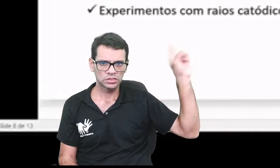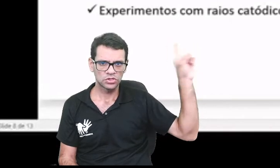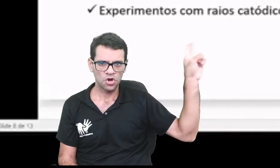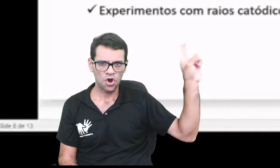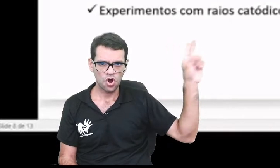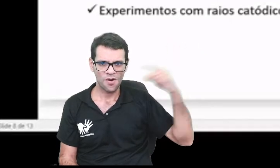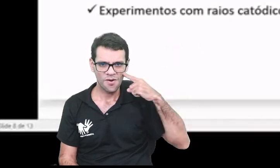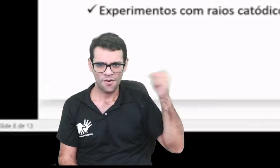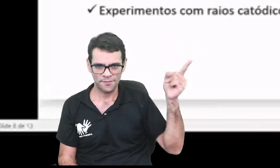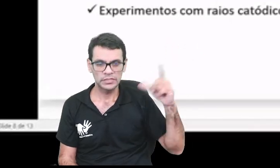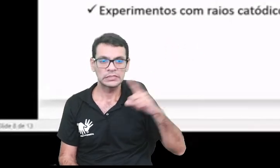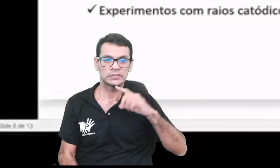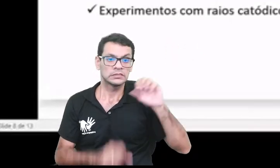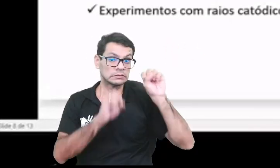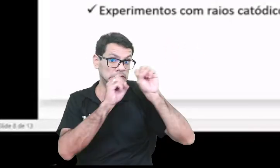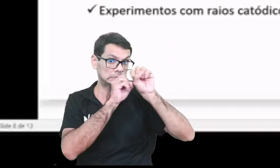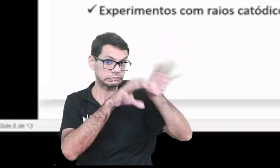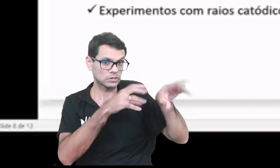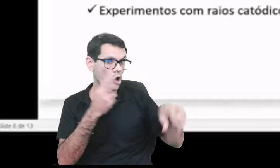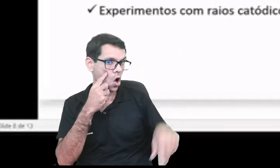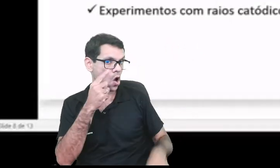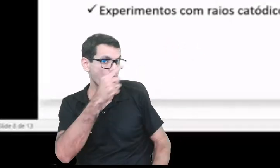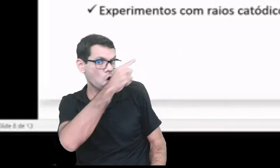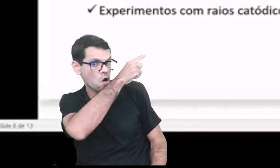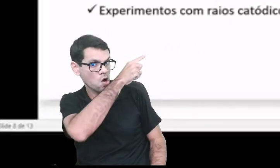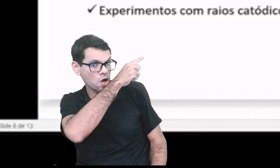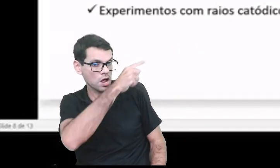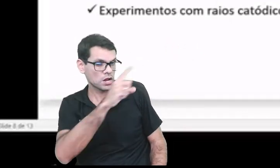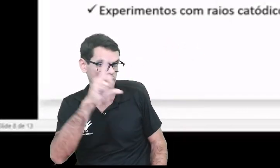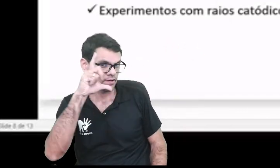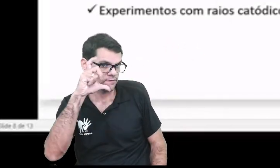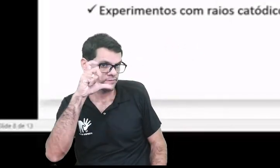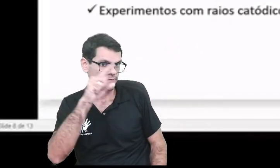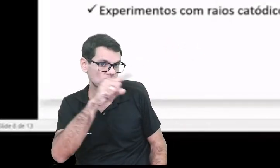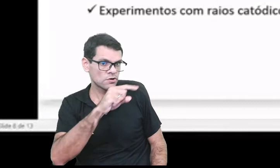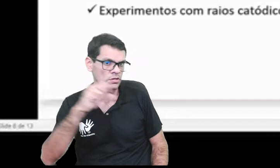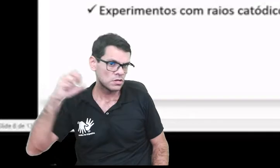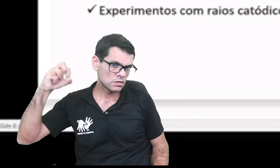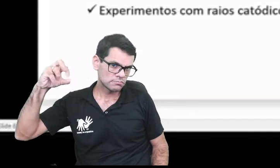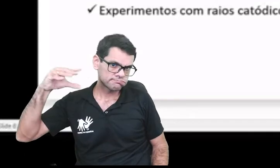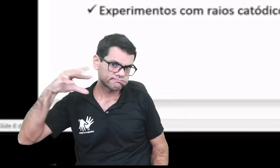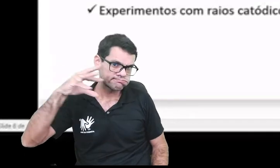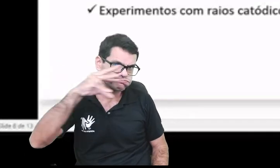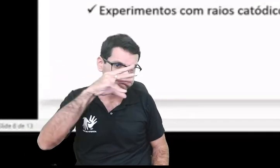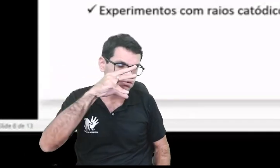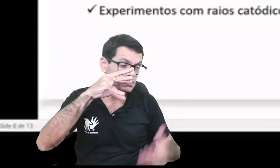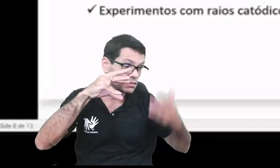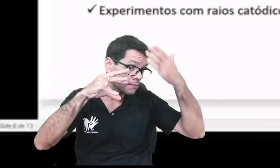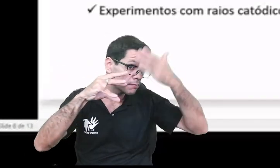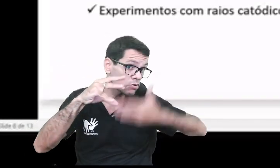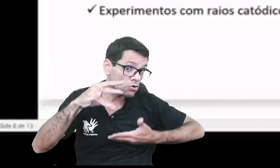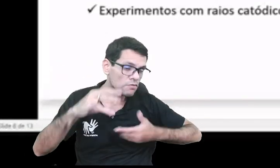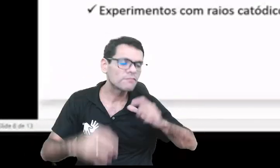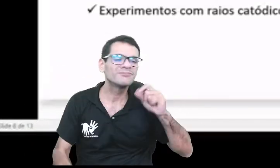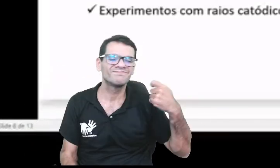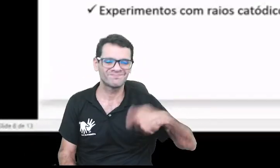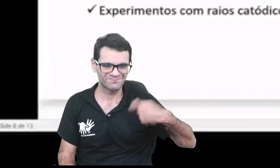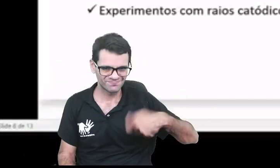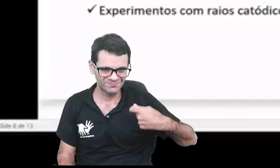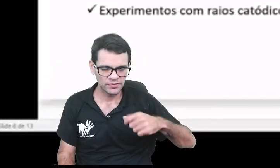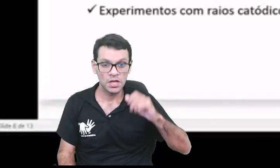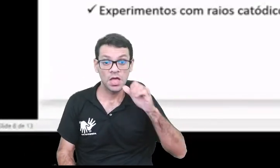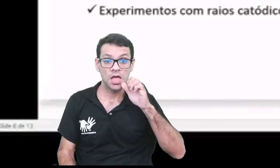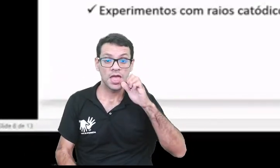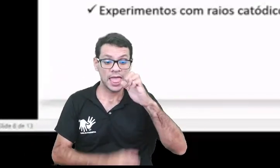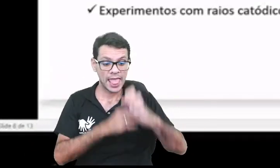incidido, né, os raios catódicos aqui. E aí, ele precisava provar que os elétrons